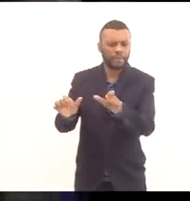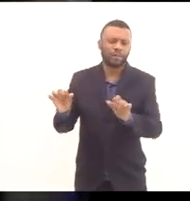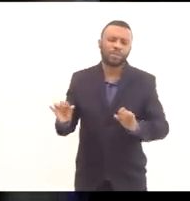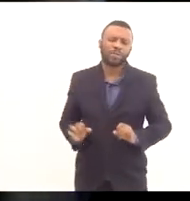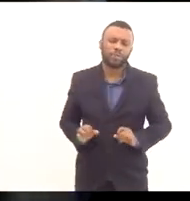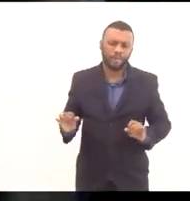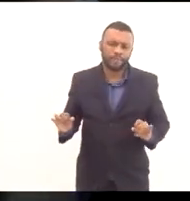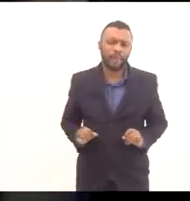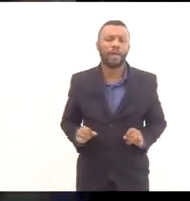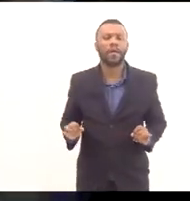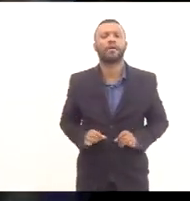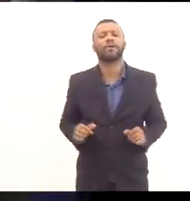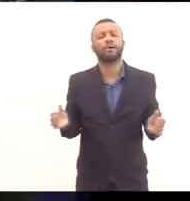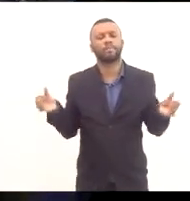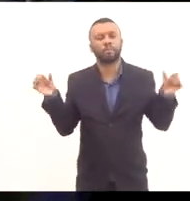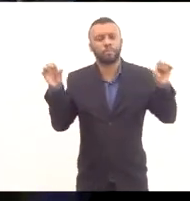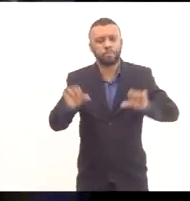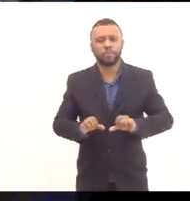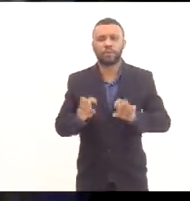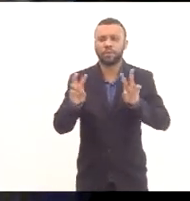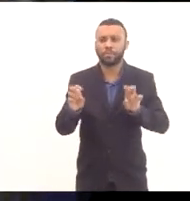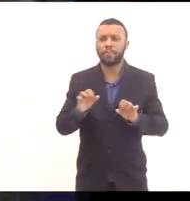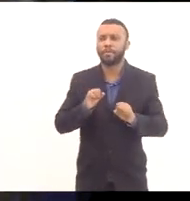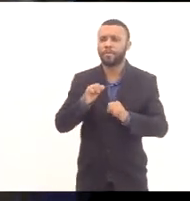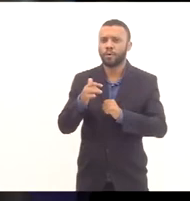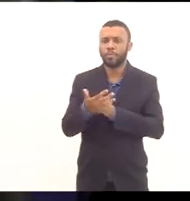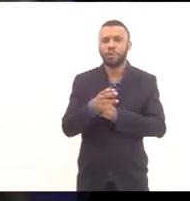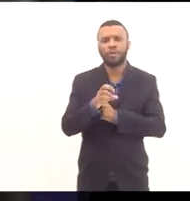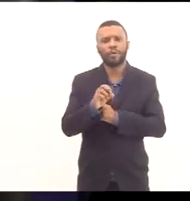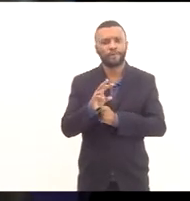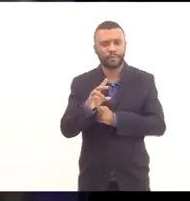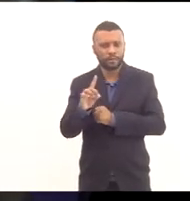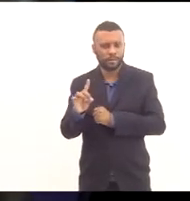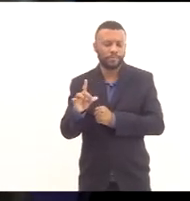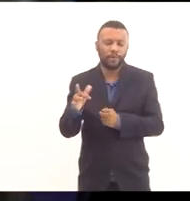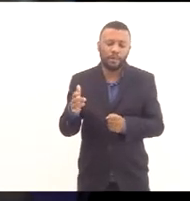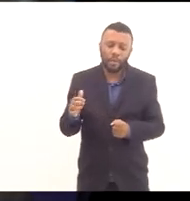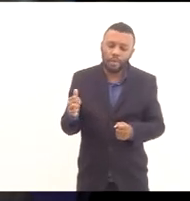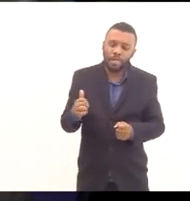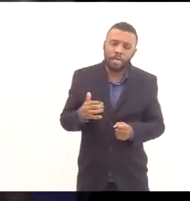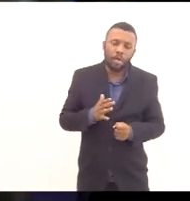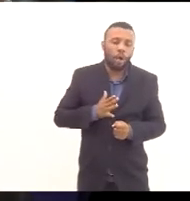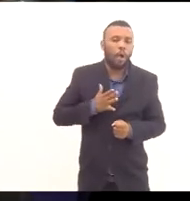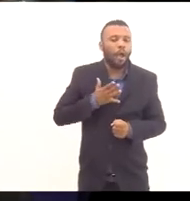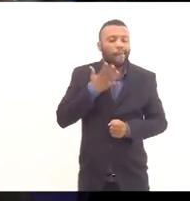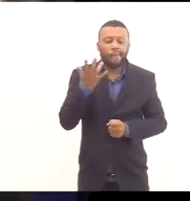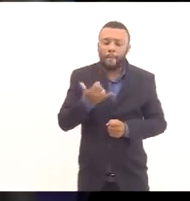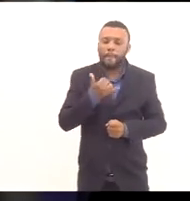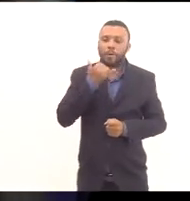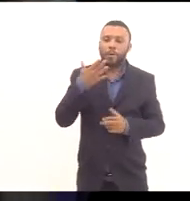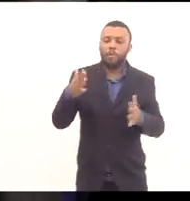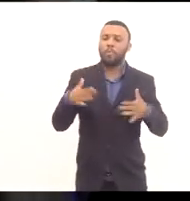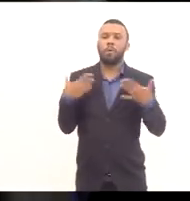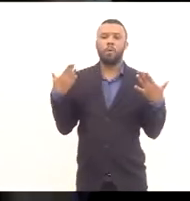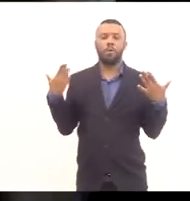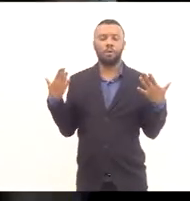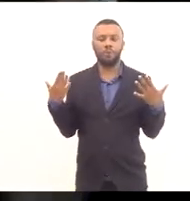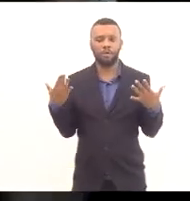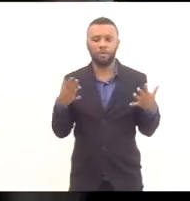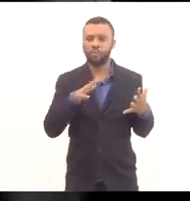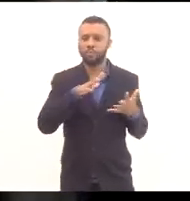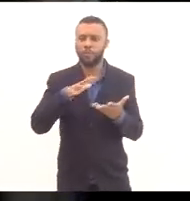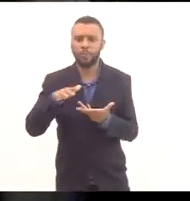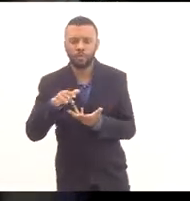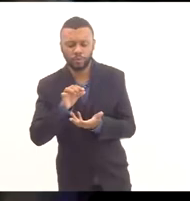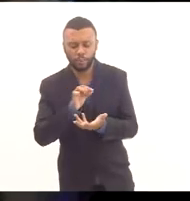sofrida já já estavam sofridas em relação ao convite né Que que foi um baque ele em todo mundo e e